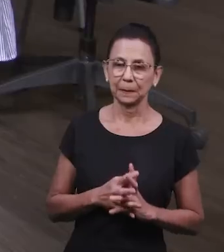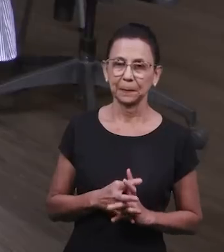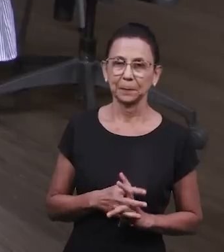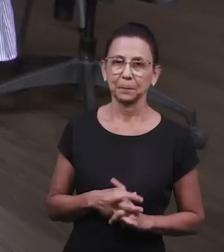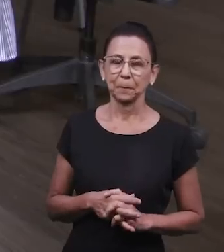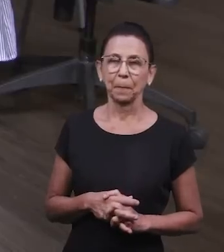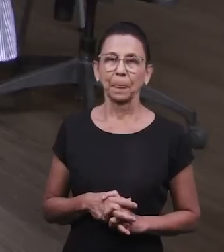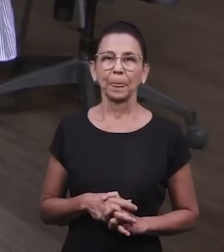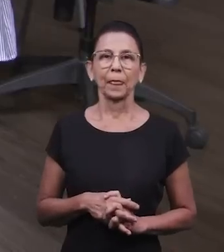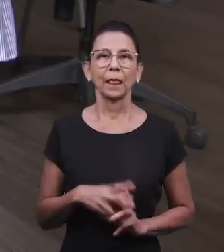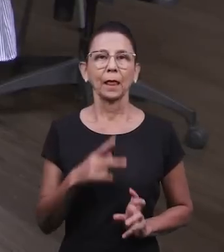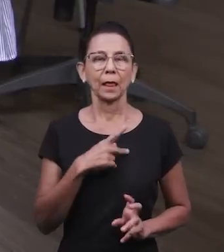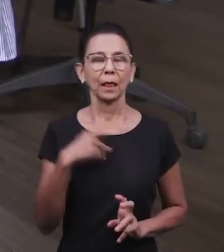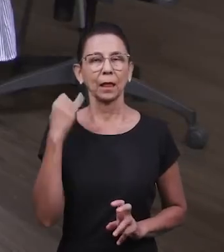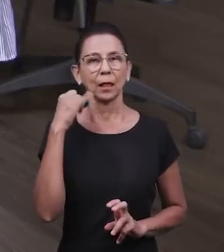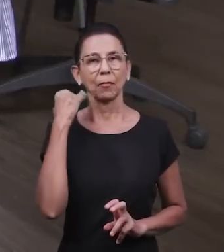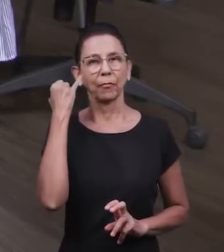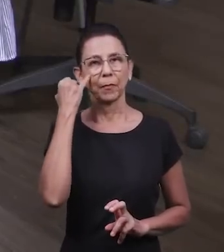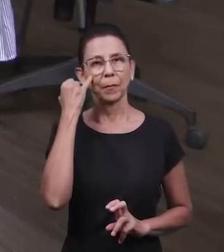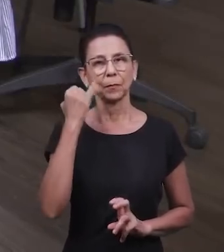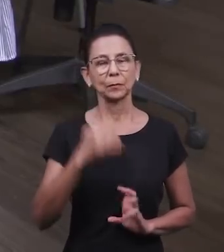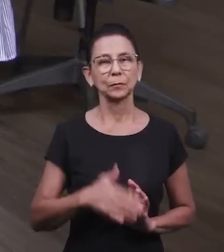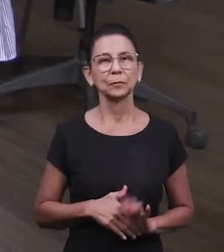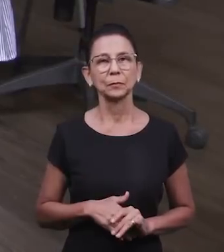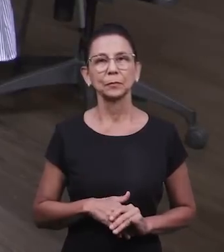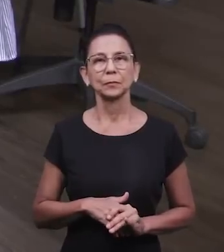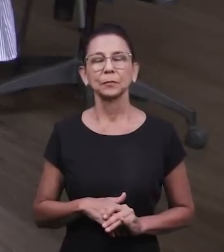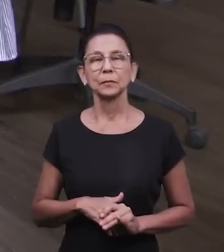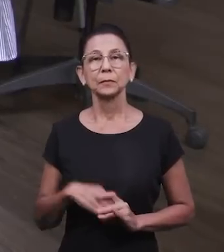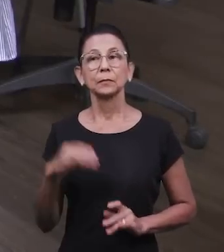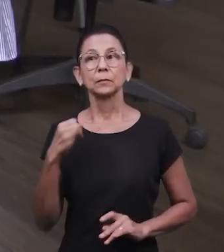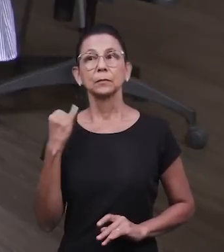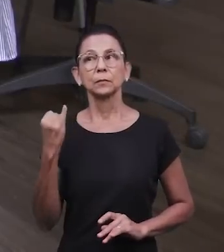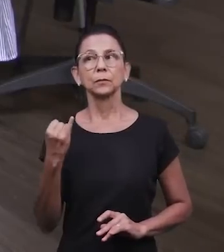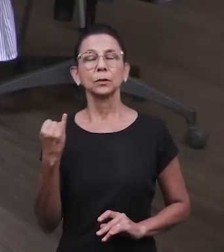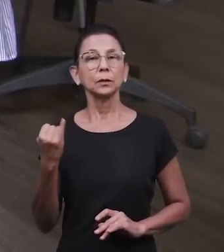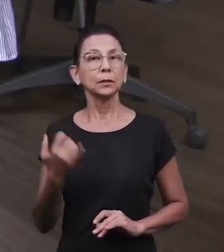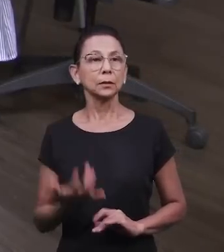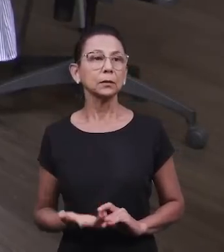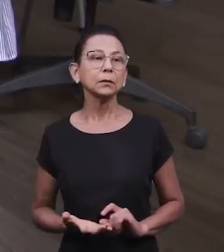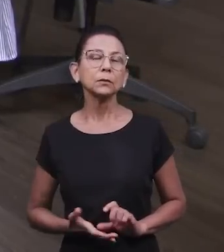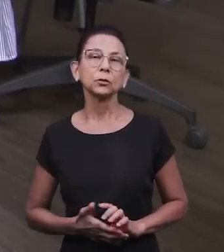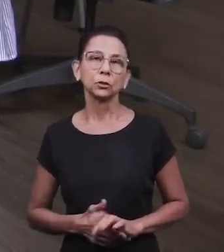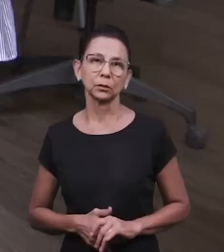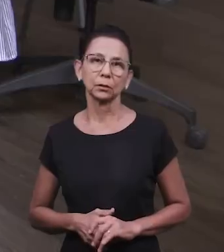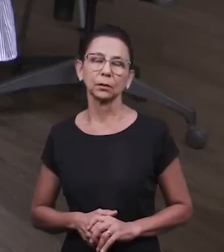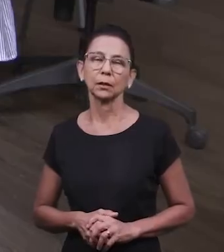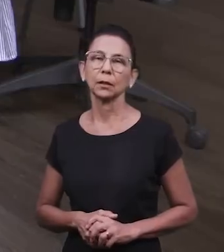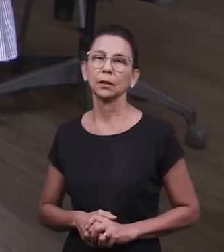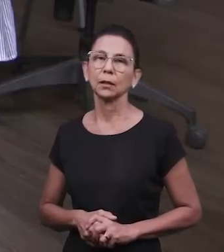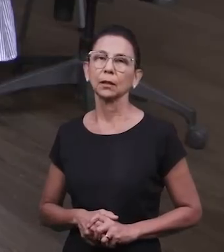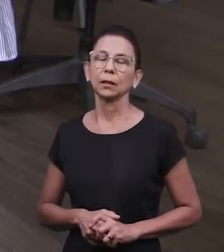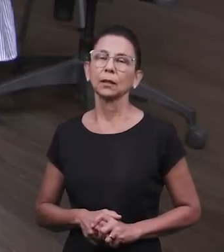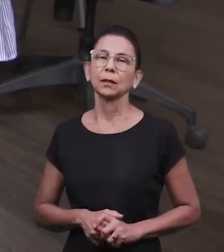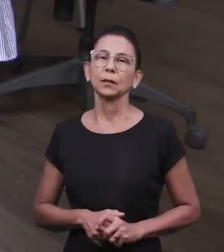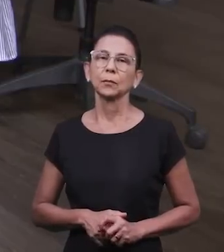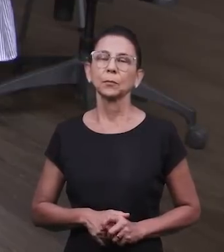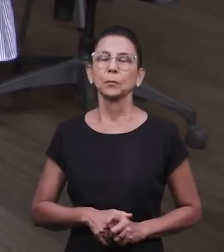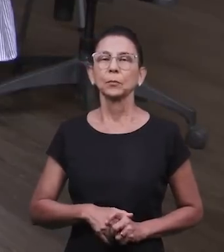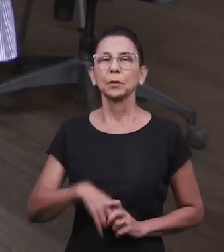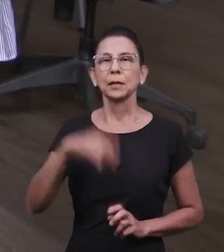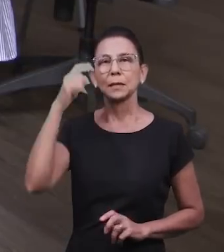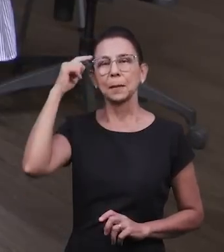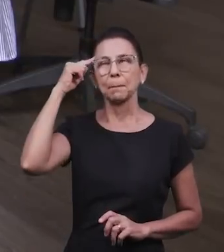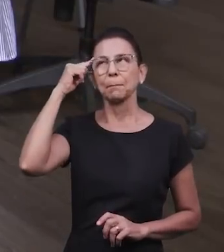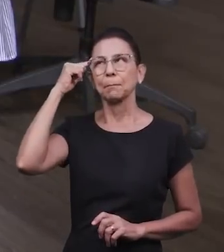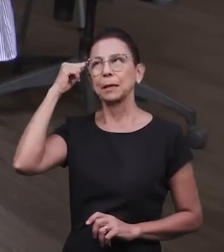que essa sua mensagem, pastor Josias, ela é muito importante porque a gente julga que as pessoas, elas não vão querer ou não precisam,